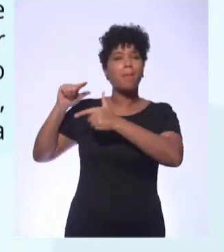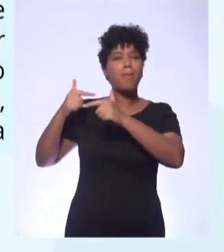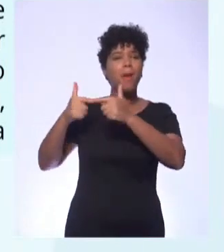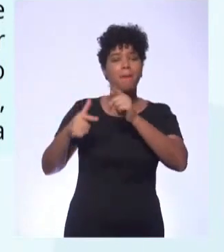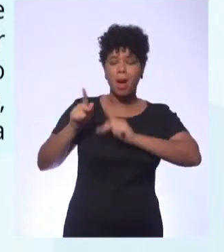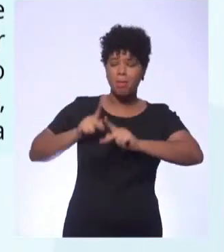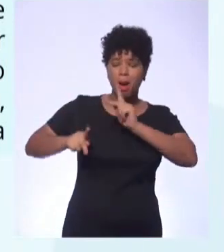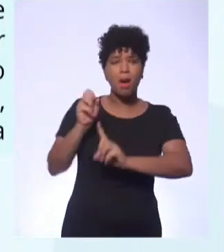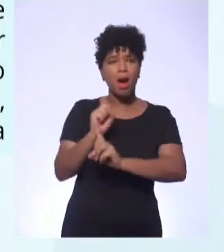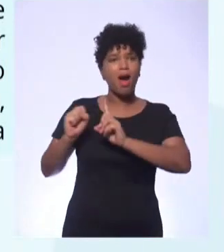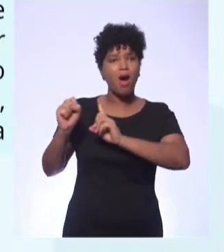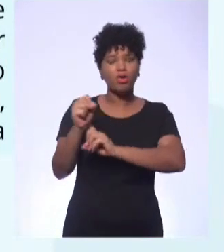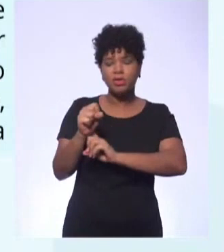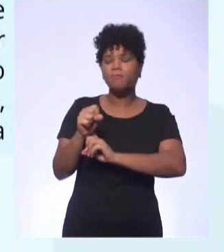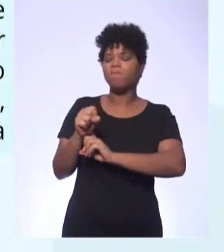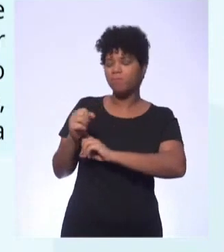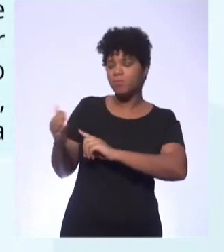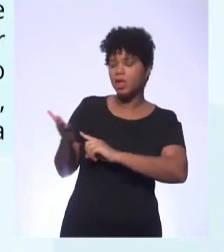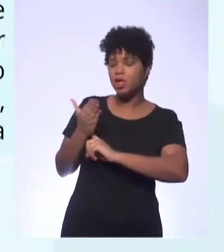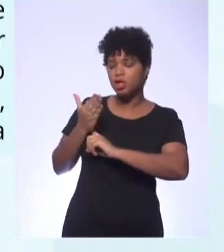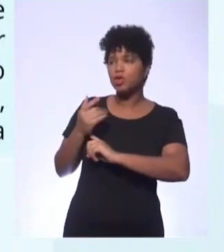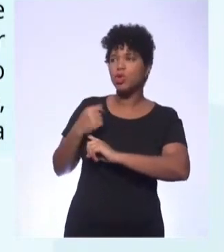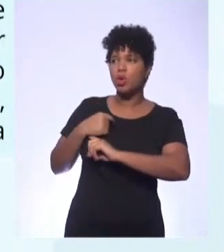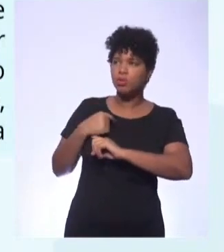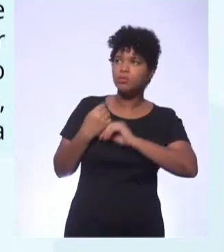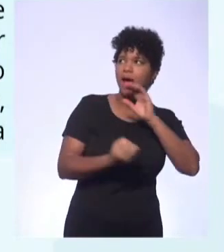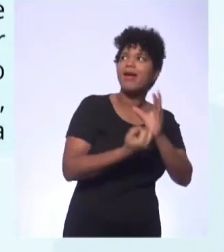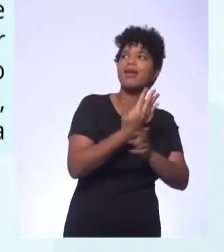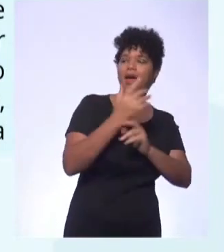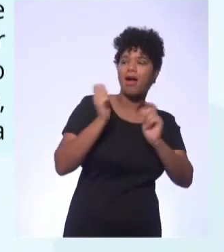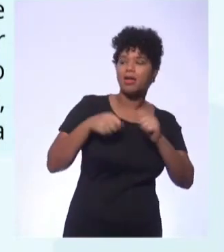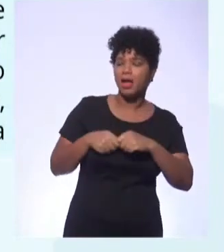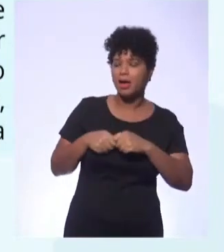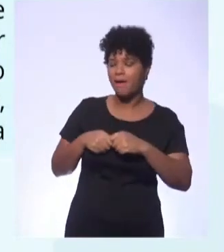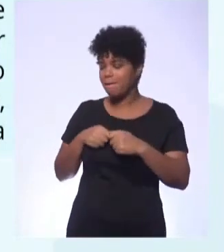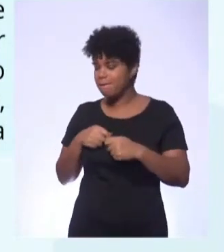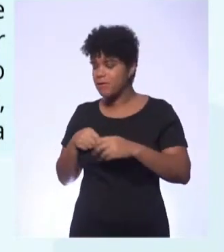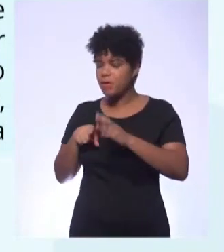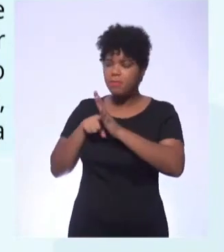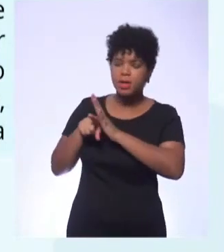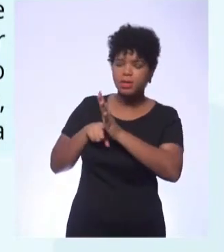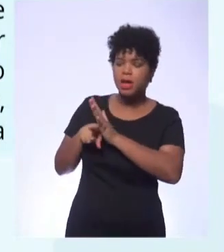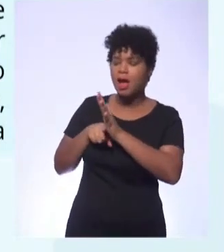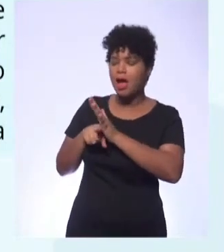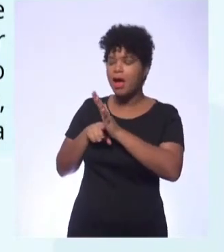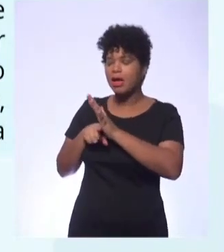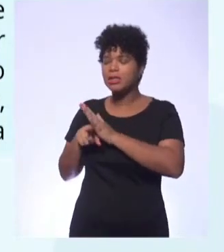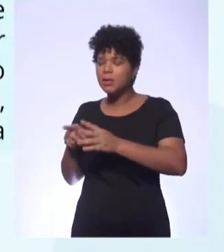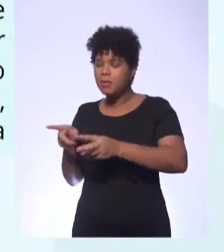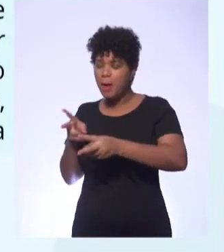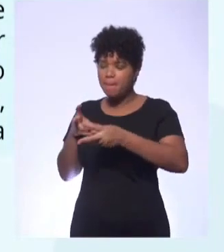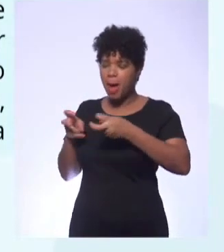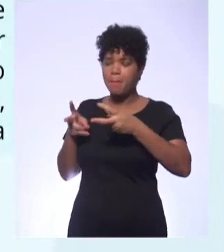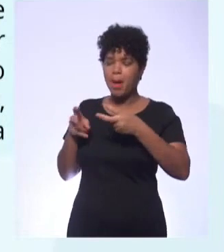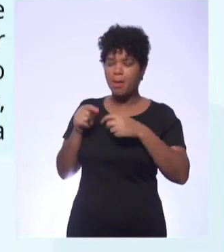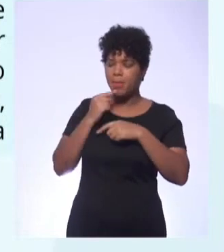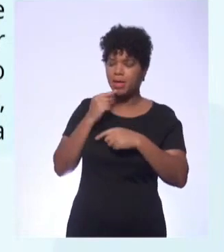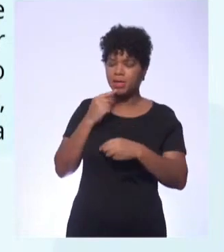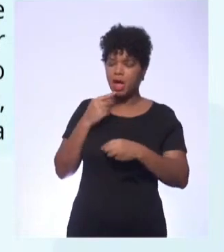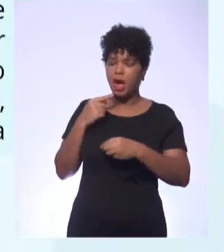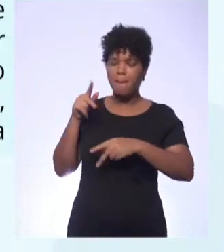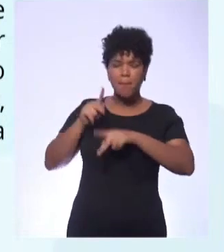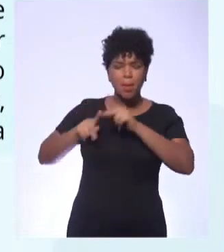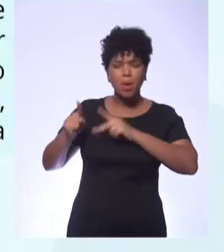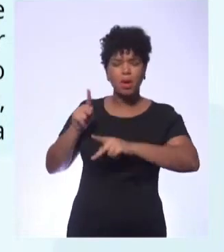né, da sociedade onde ele está inserido. Então, ele estuda as características desse povo, como que esse povo